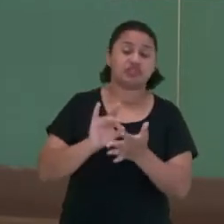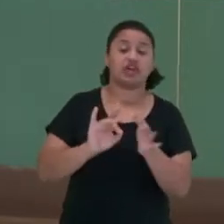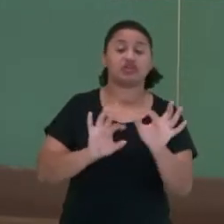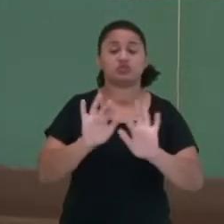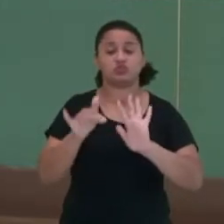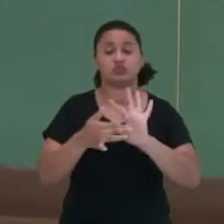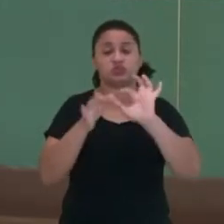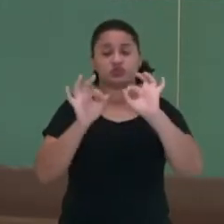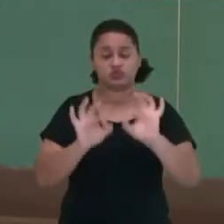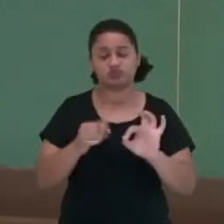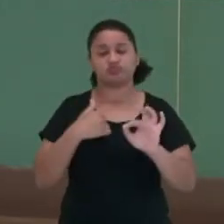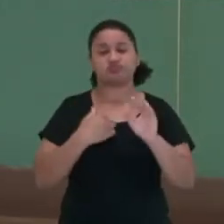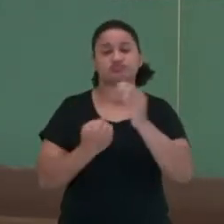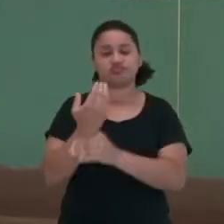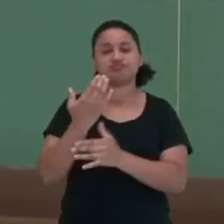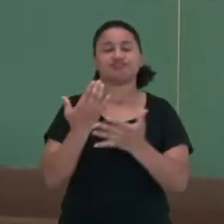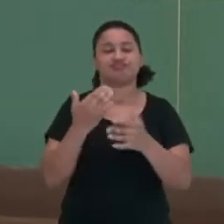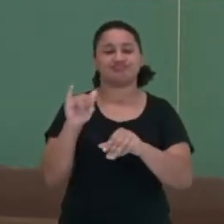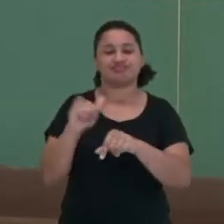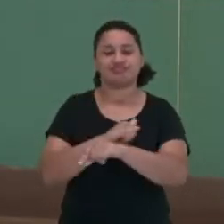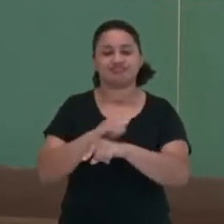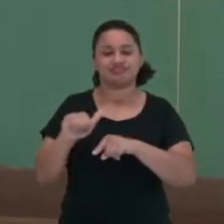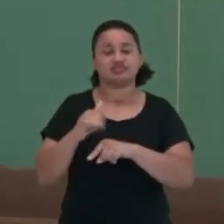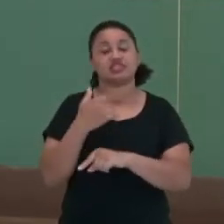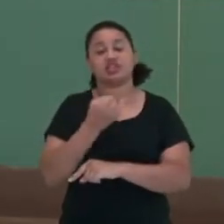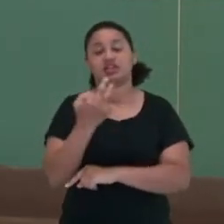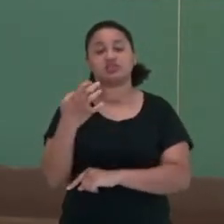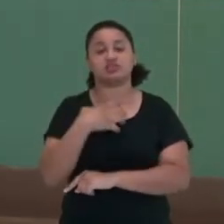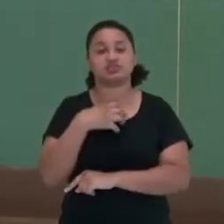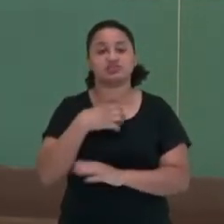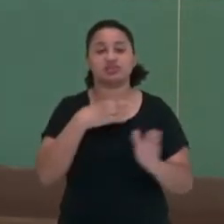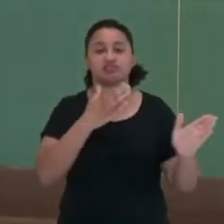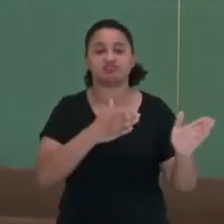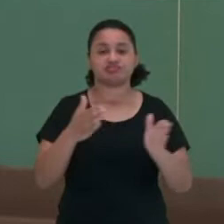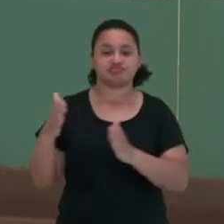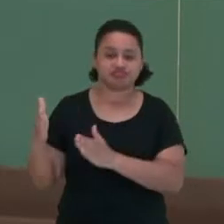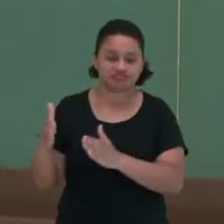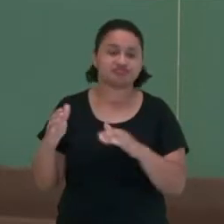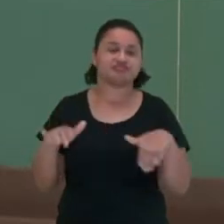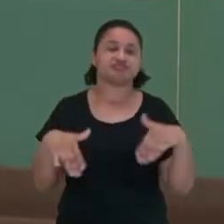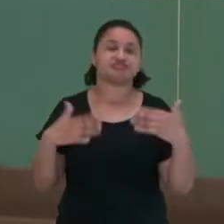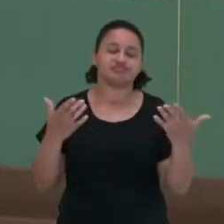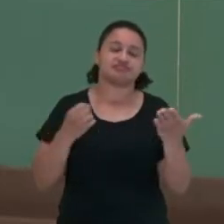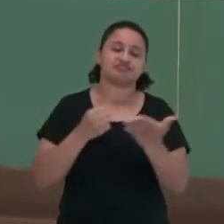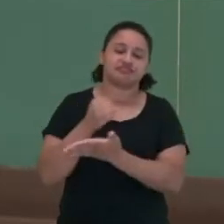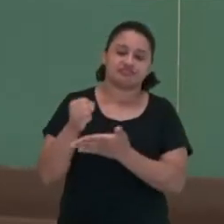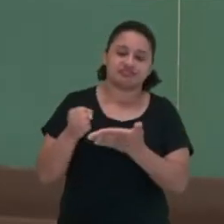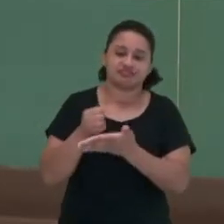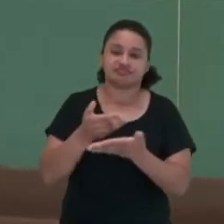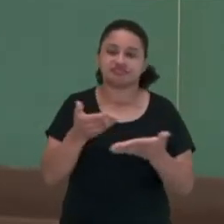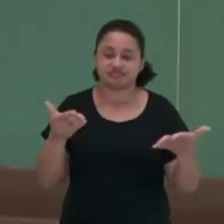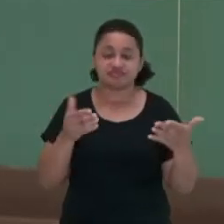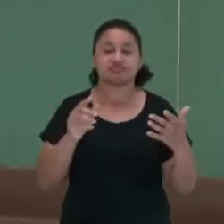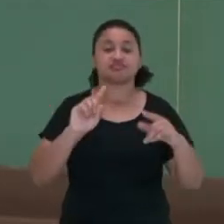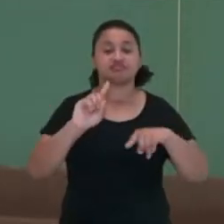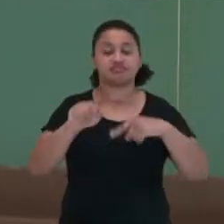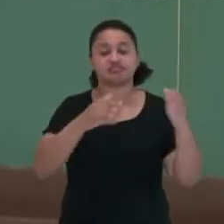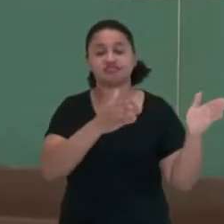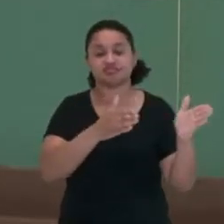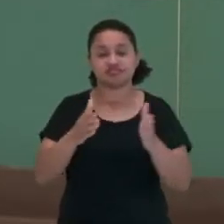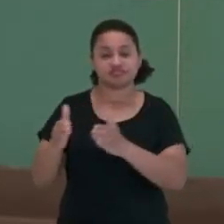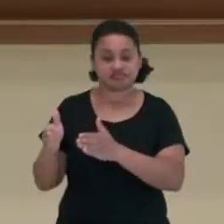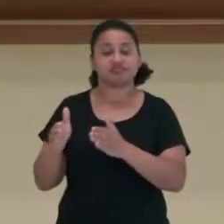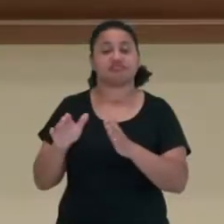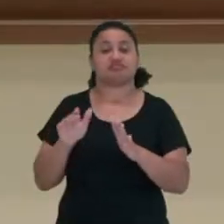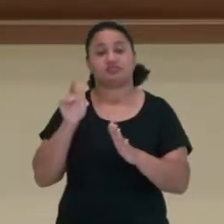ter que criar. São alguns modelos de etapas de empreendimento. Baseado nisso, depois dessas etapas